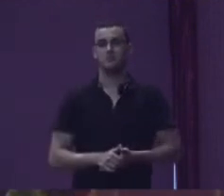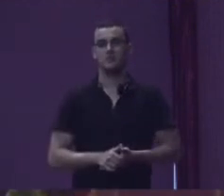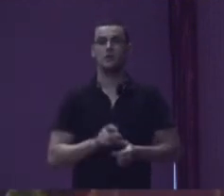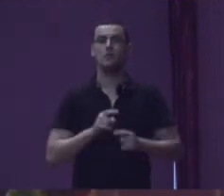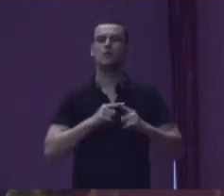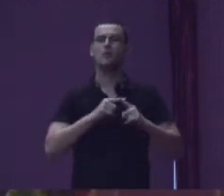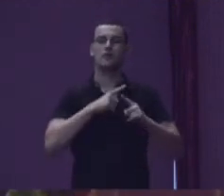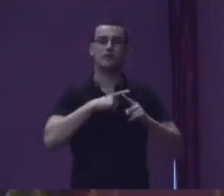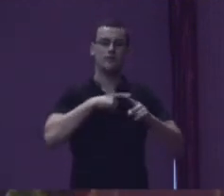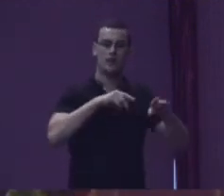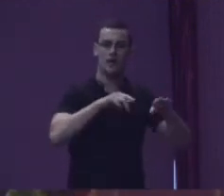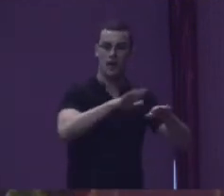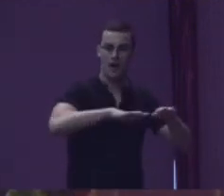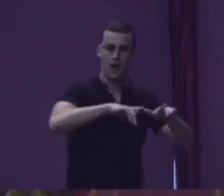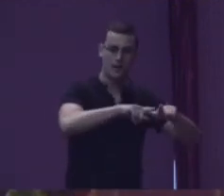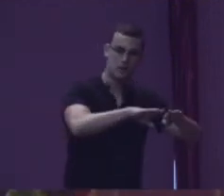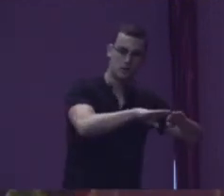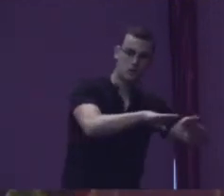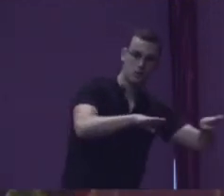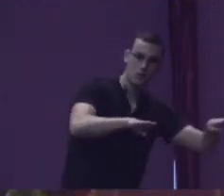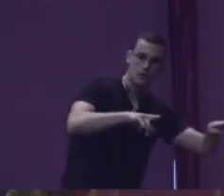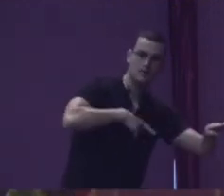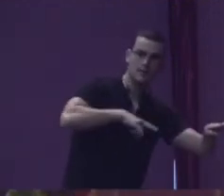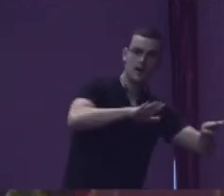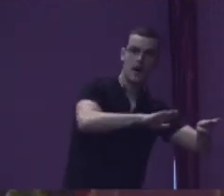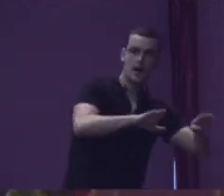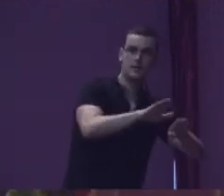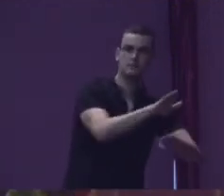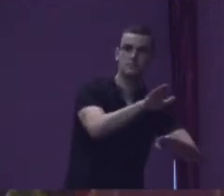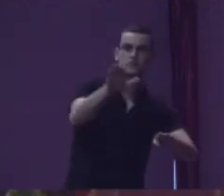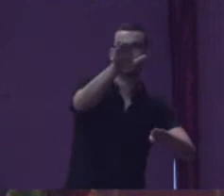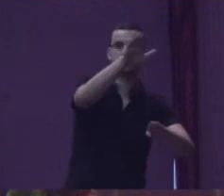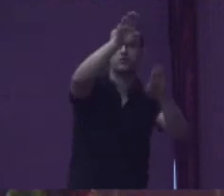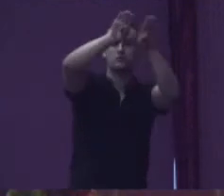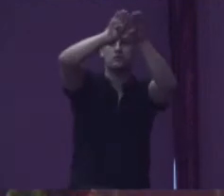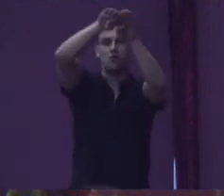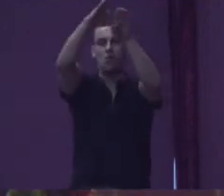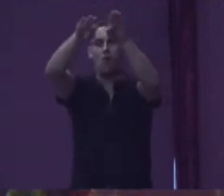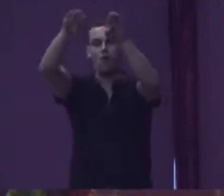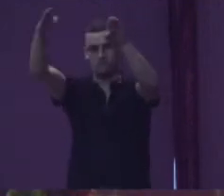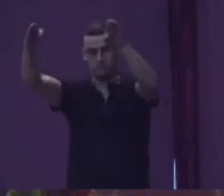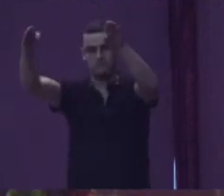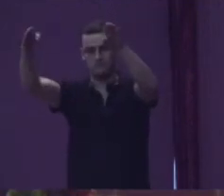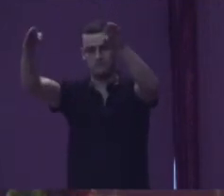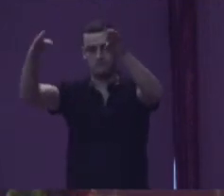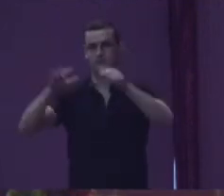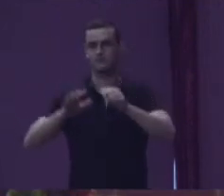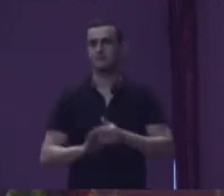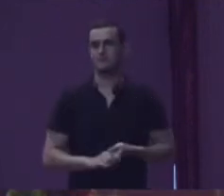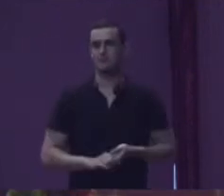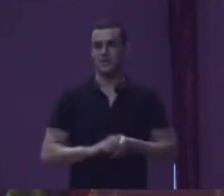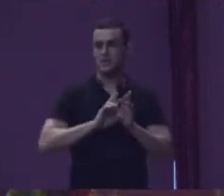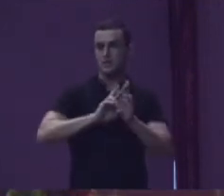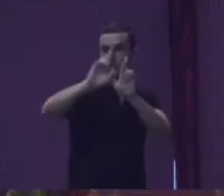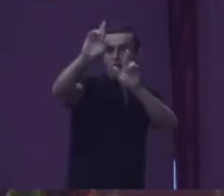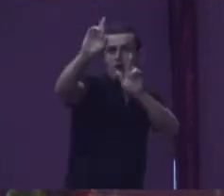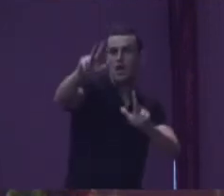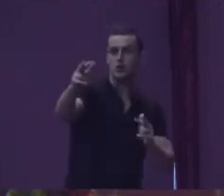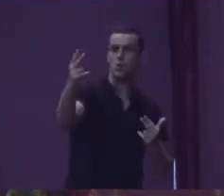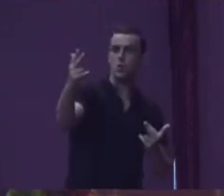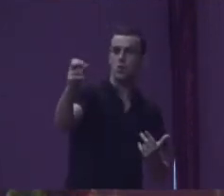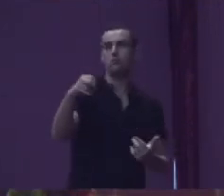altas das outras. Uhum. Então, se também havia uma vontade